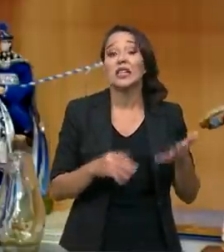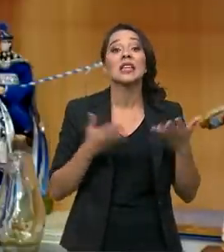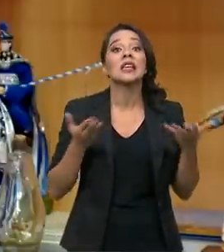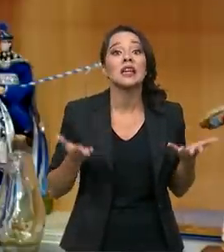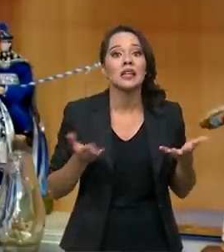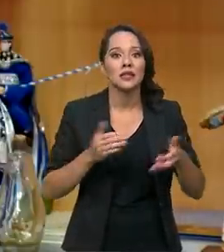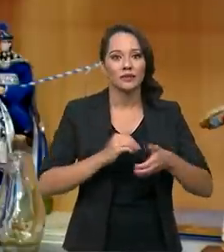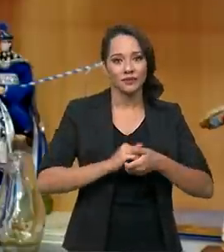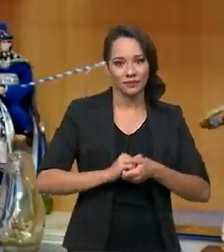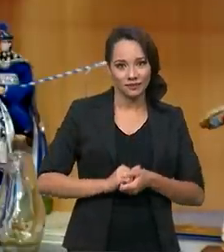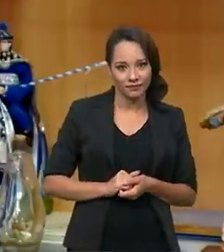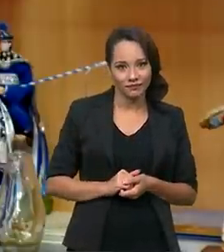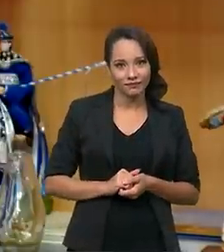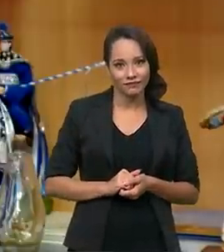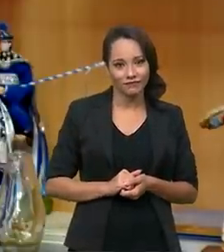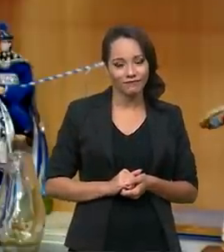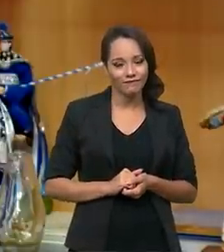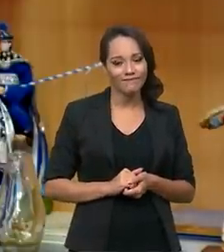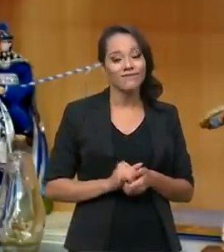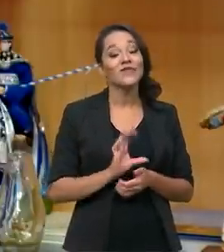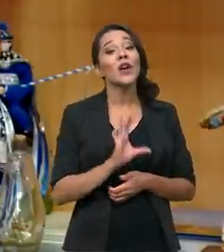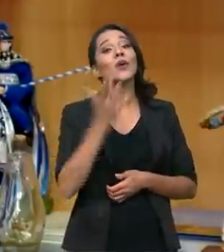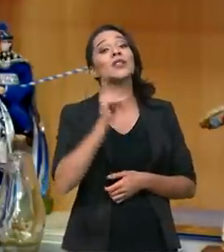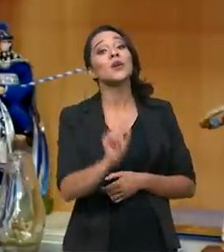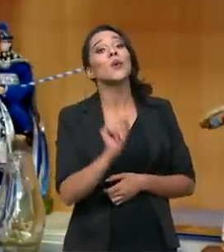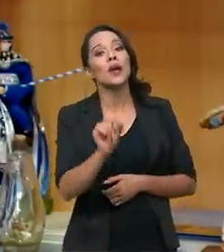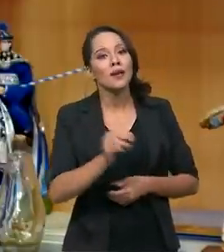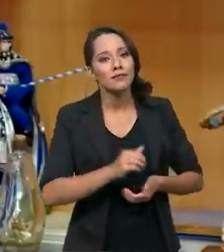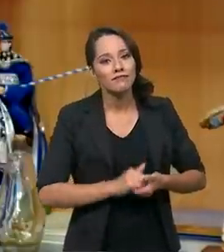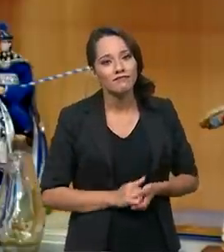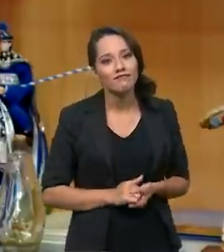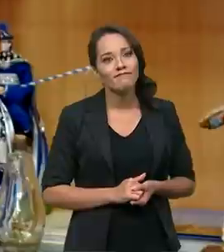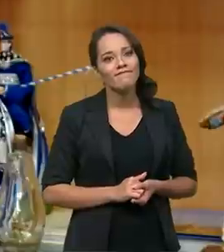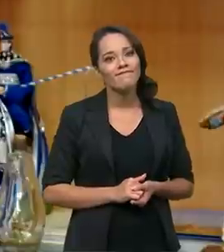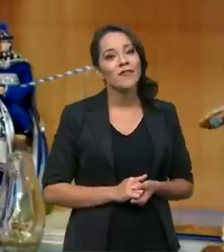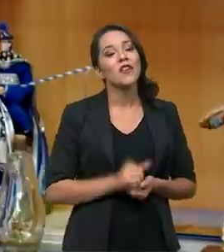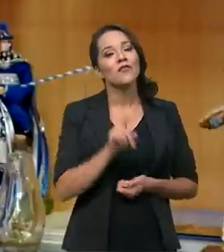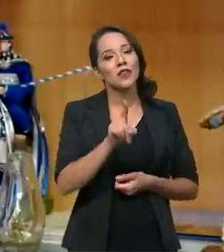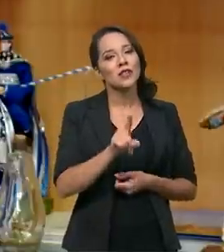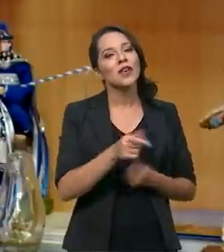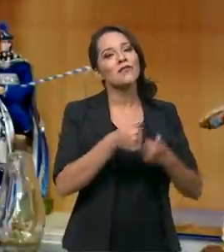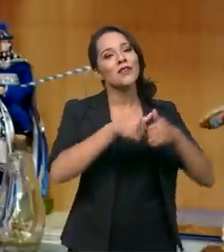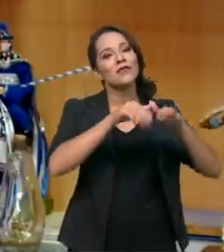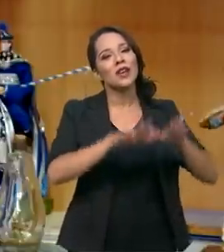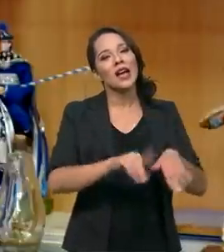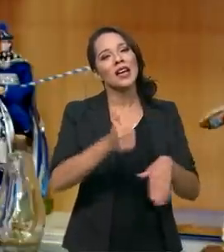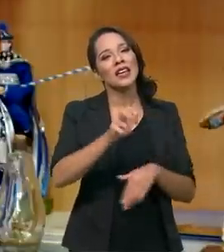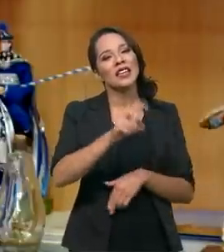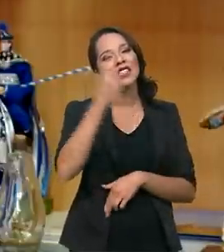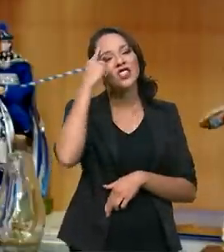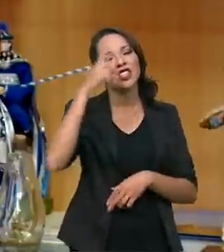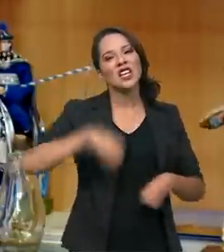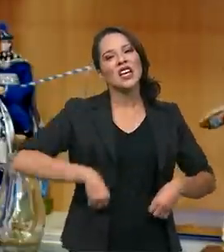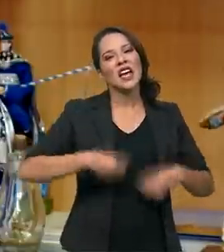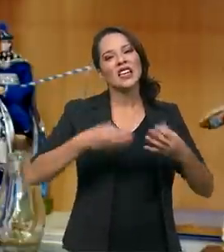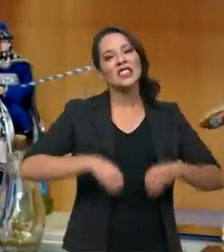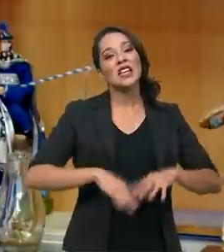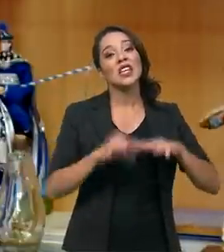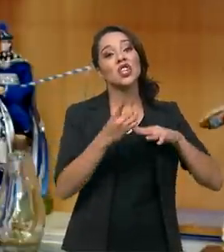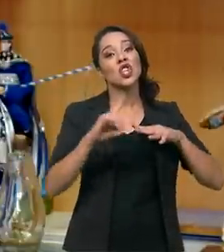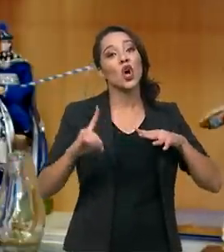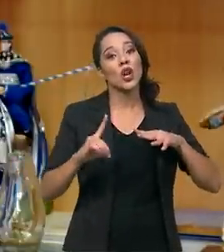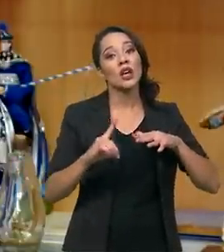aí que que vai acontecer E tu vai ter que passar mais 15 dias gastando em dólar